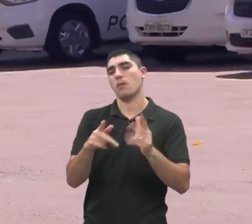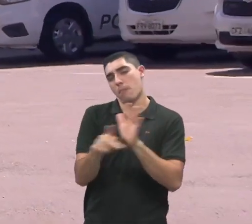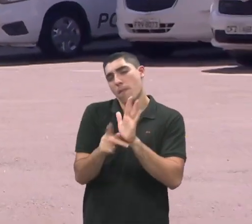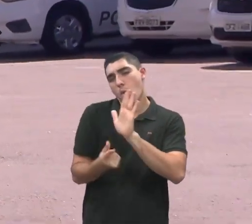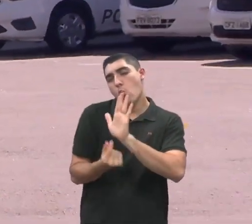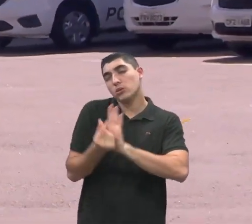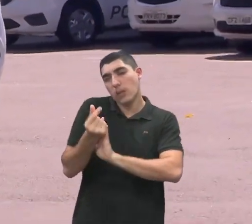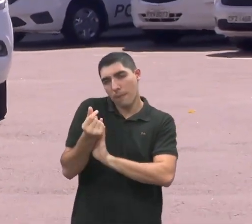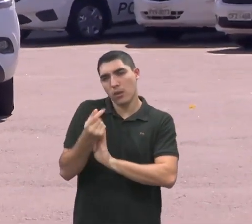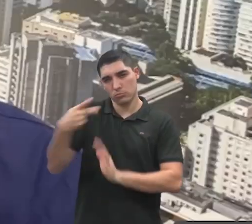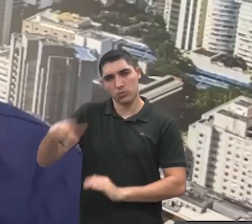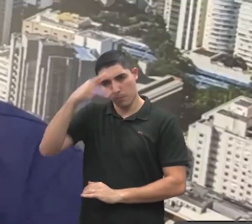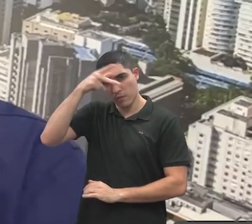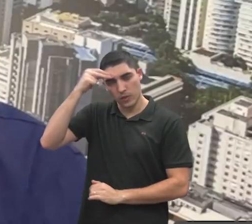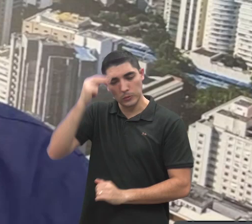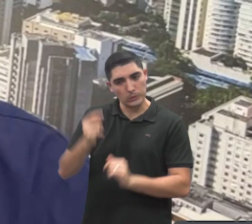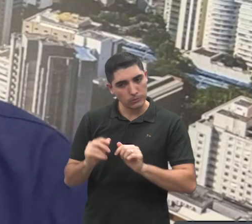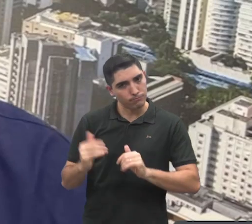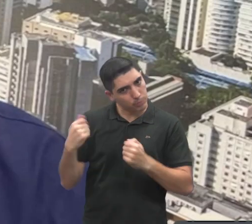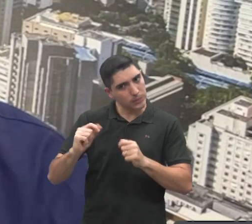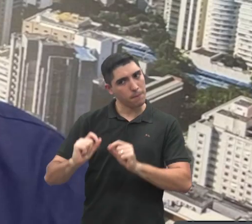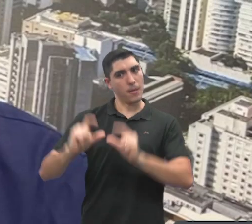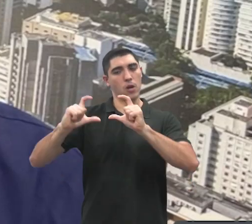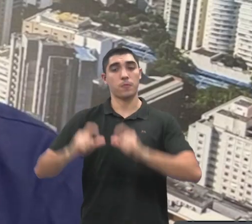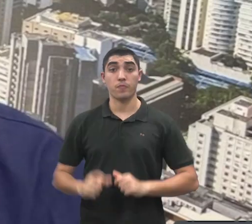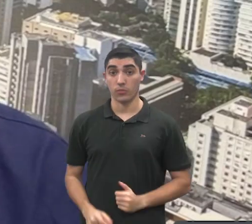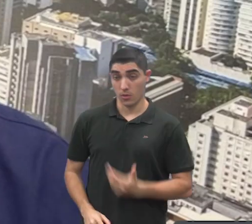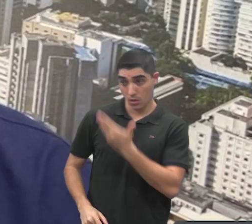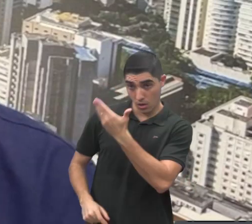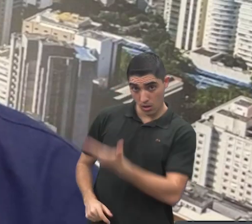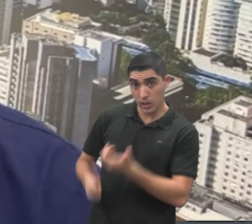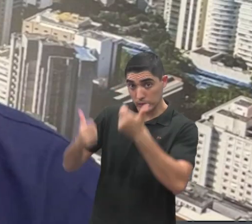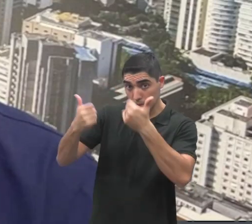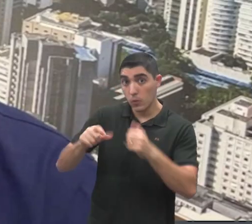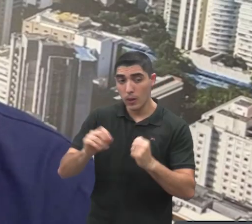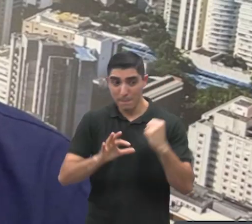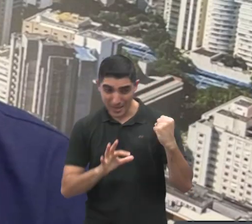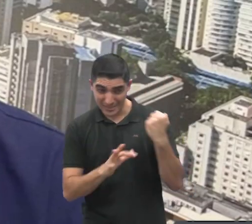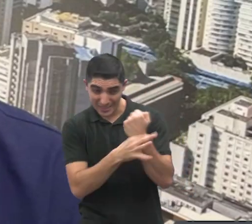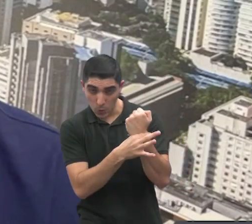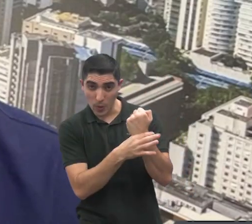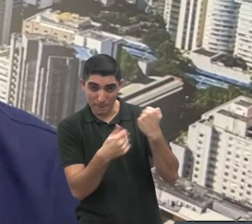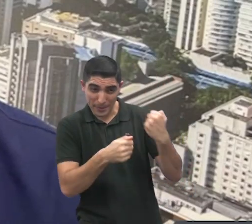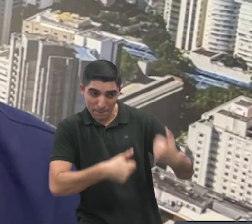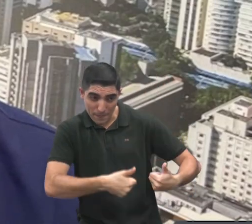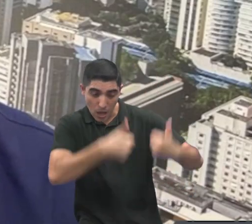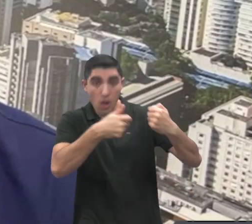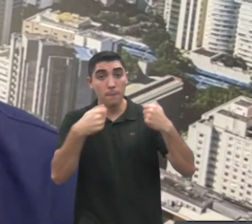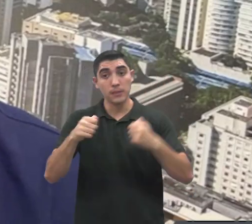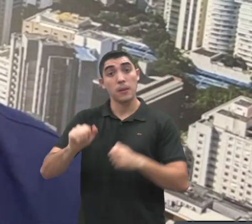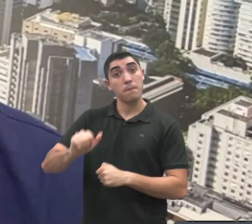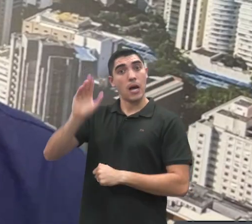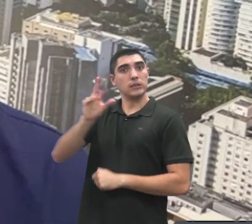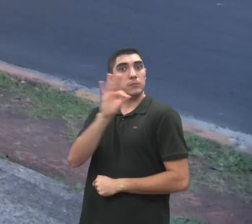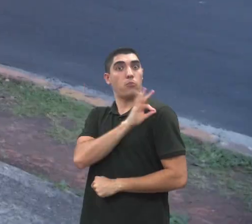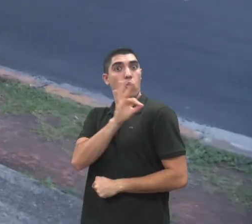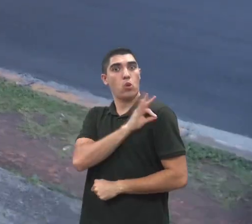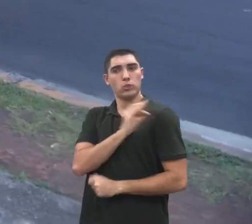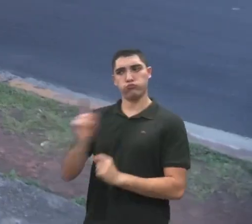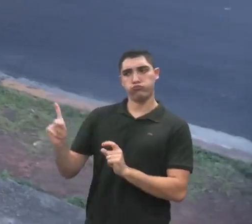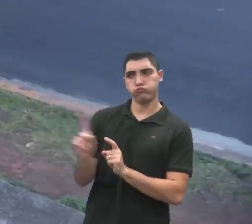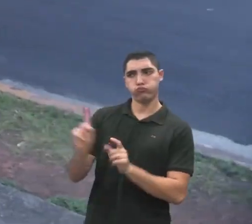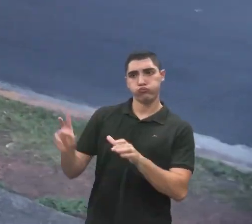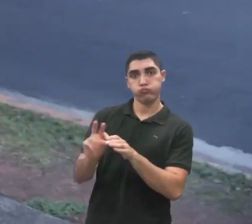nos orçamentos públicos. Esse especialista defende como prioridade para a melhora da segurança pública a ampliação